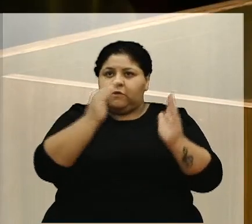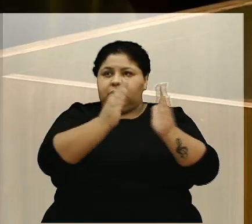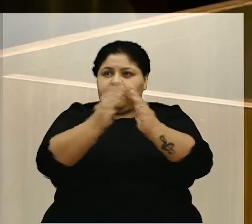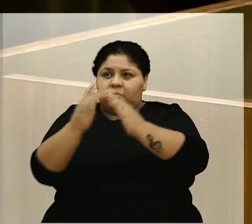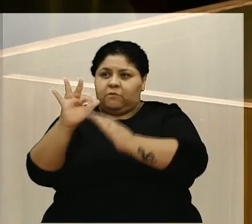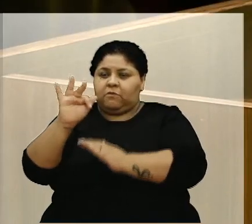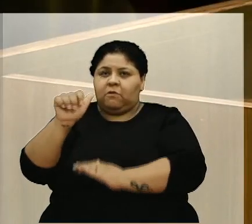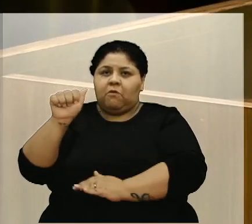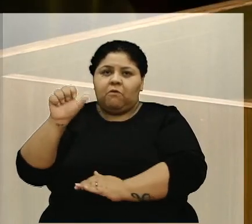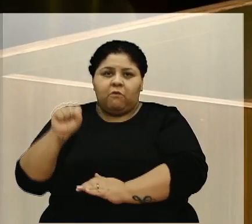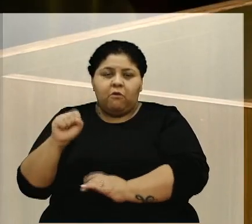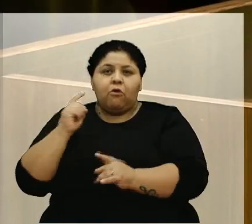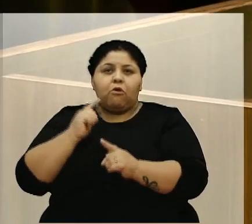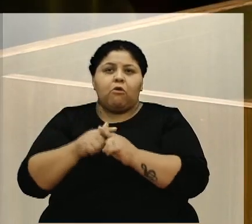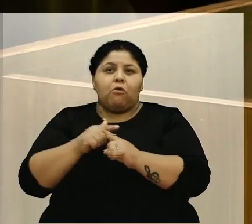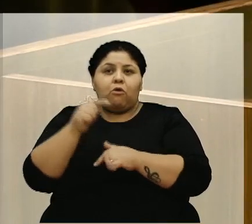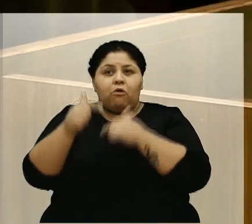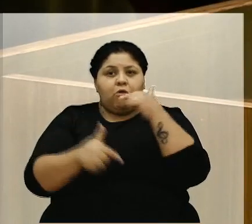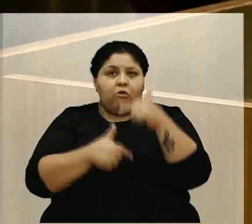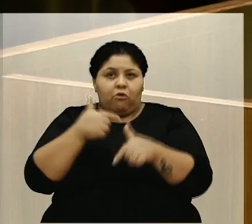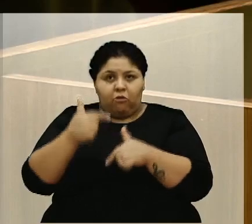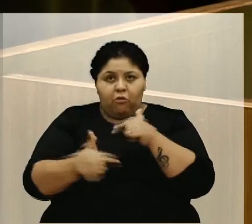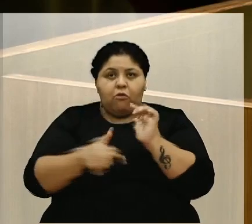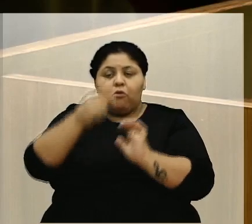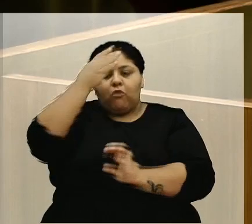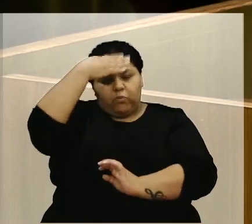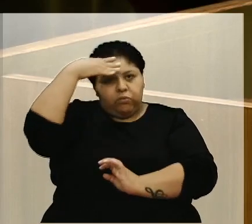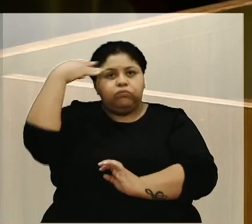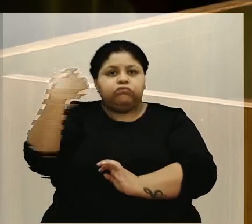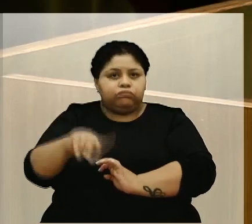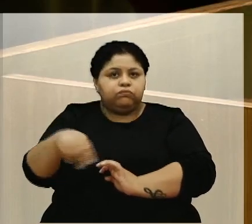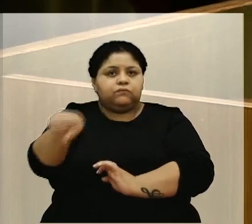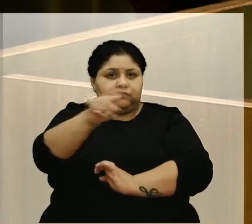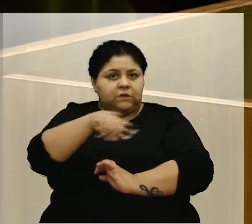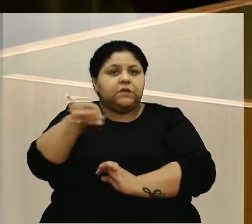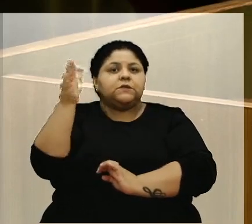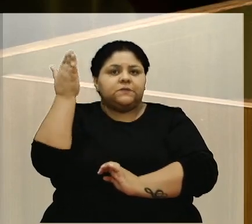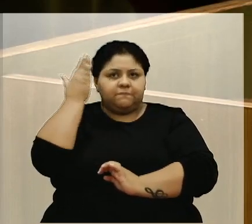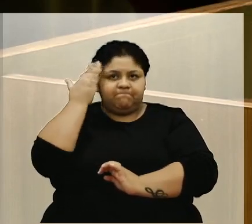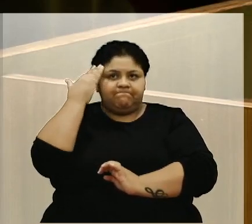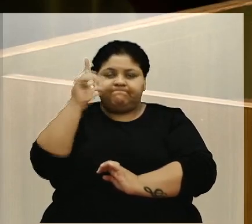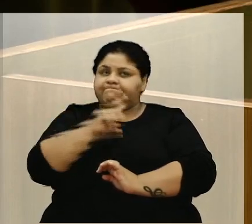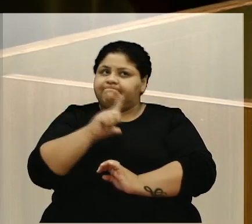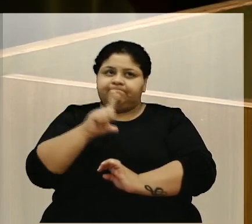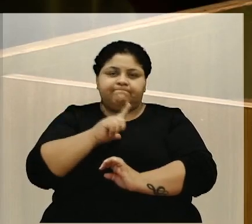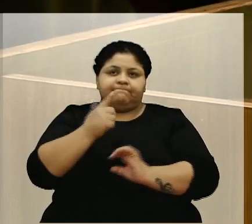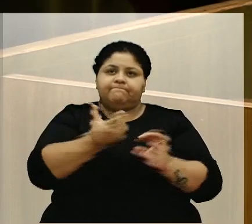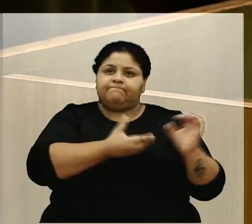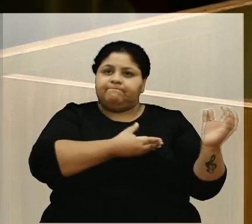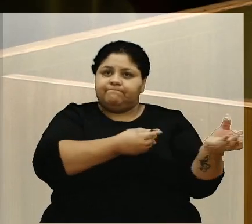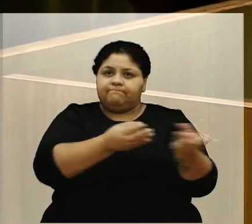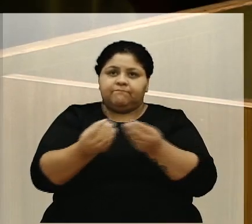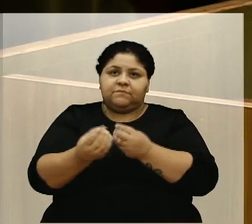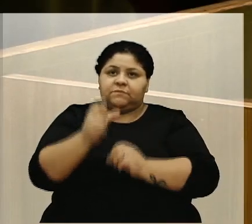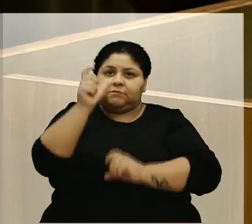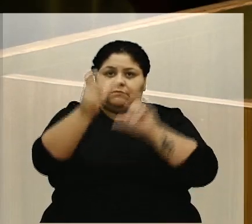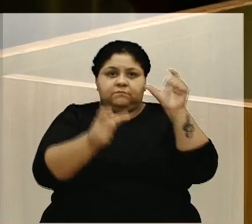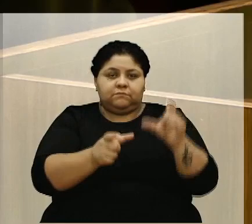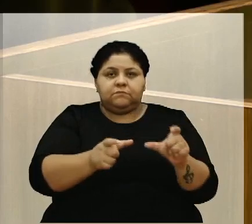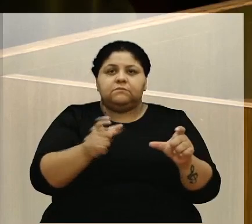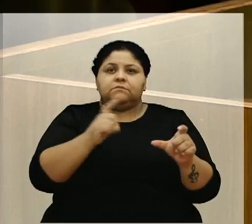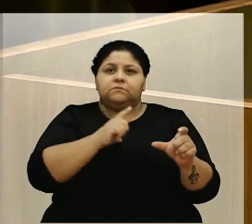FAS, porque vai ser um trabalho árduo. A gente sabe que não tem tanta gente assim, que nós